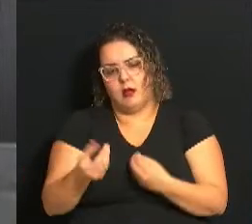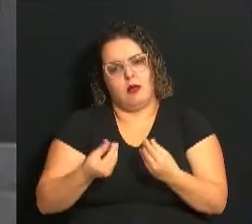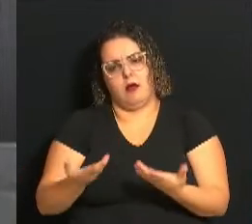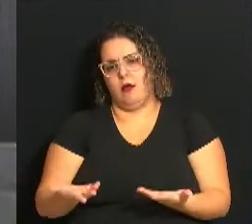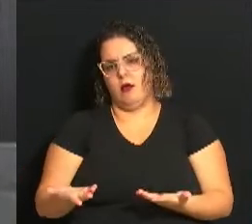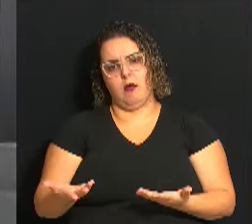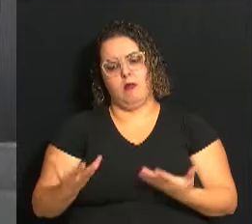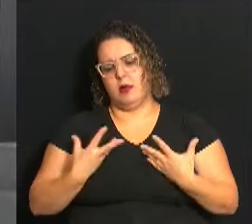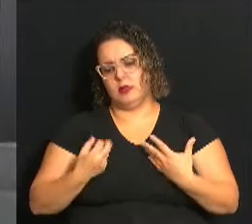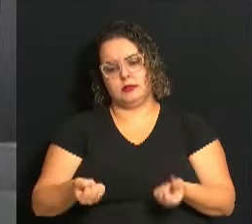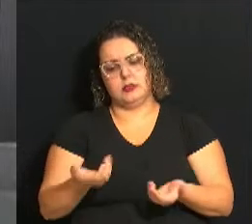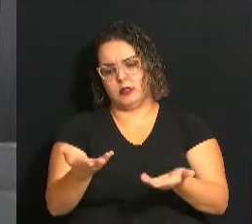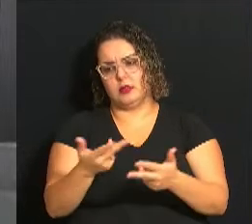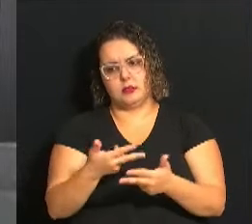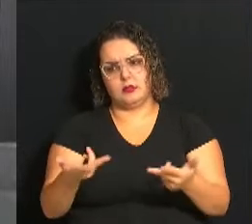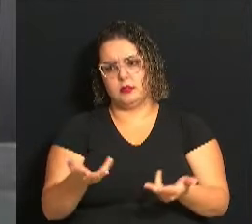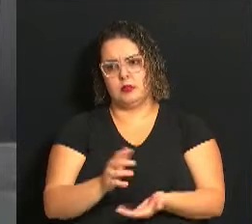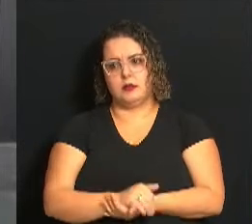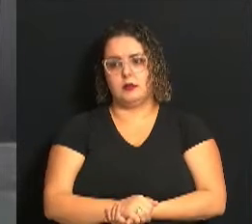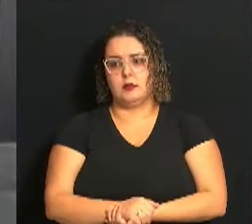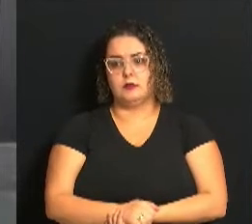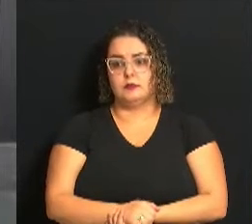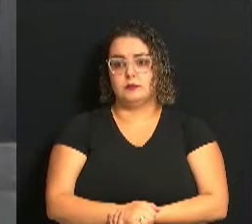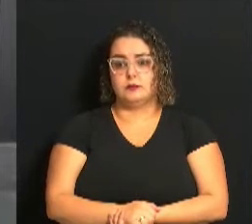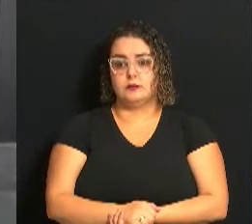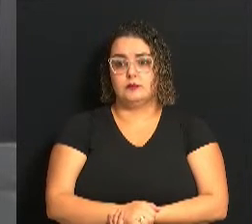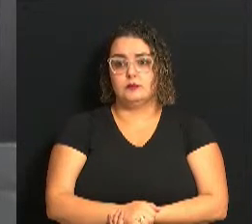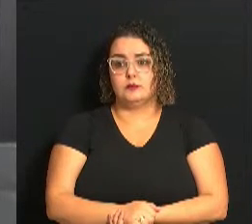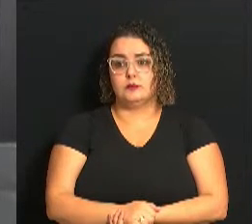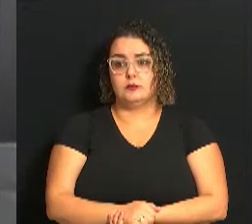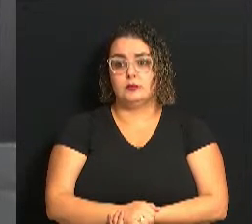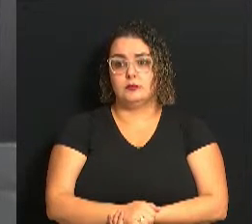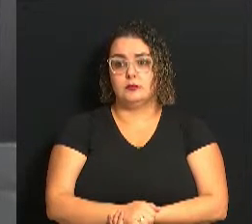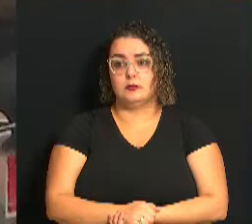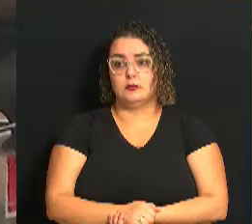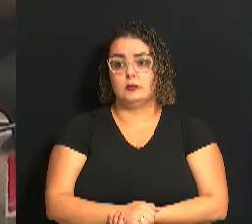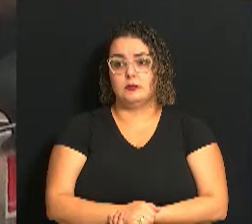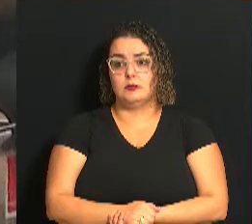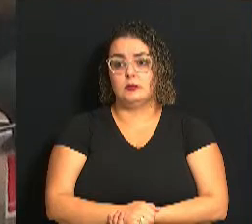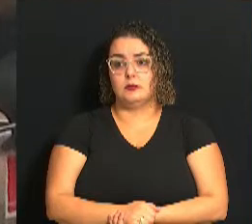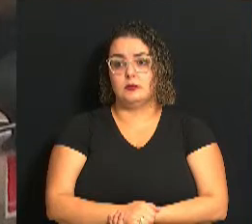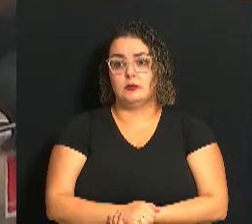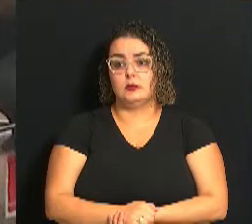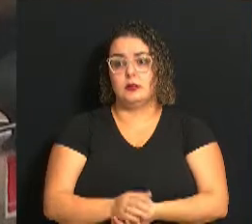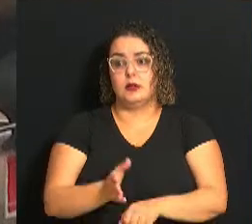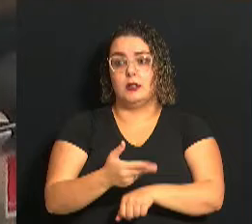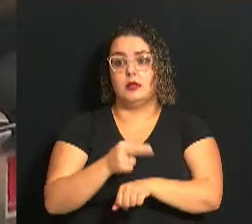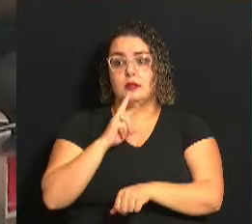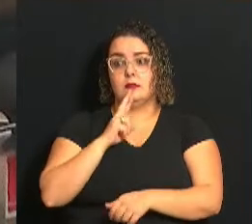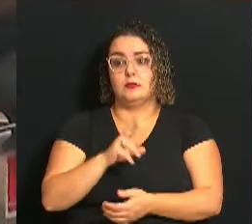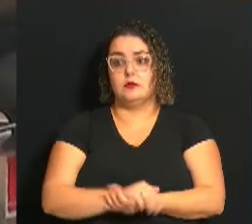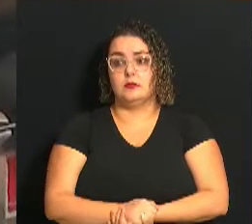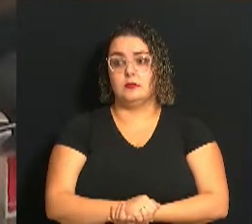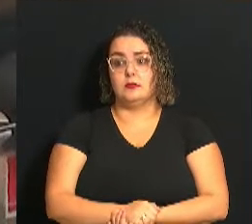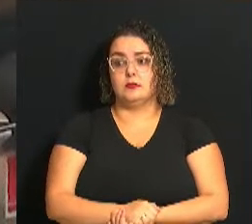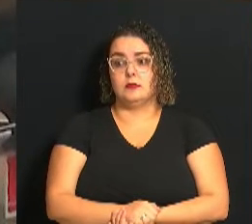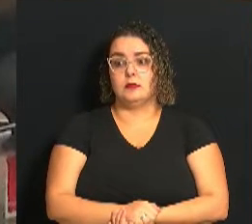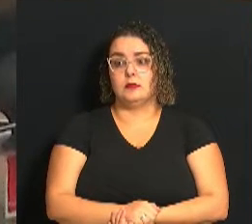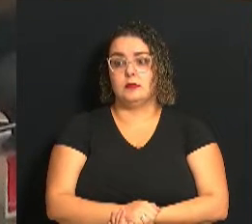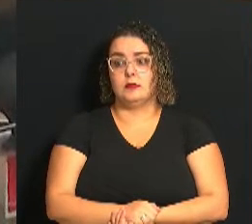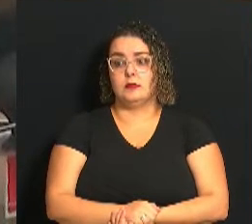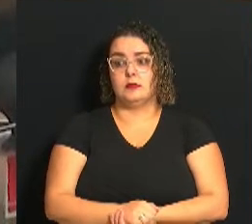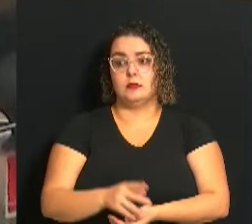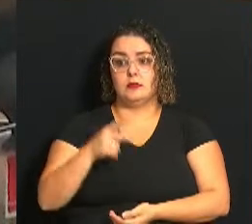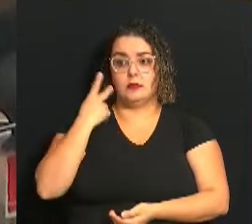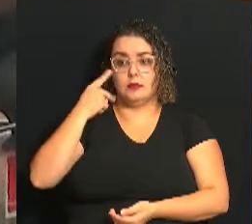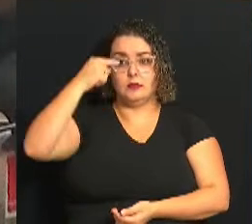aceitar situações como essa. Mais algum vereador, antes de passar para a resposta, gostaria de fazer a réplica? Vereador Paulo